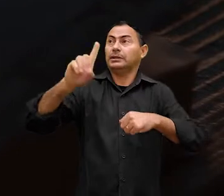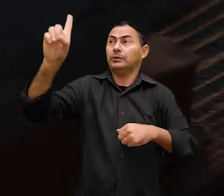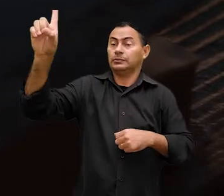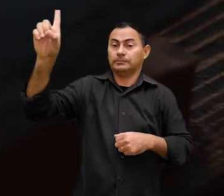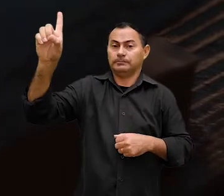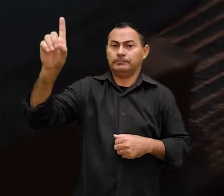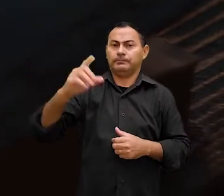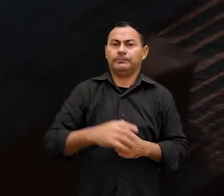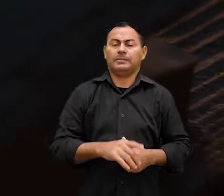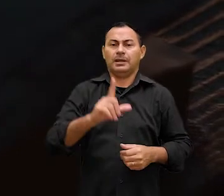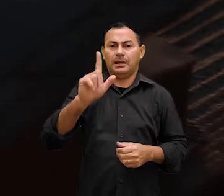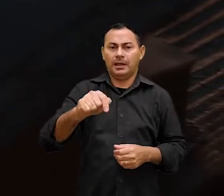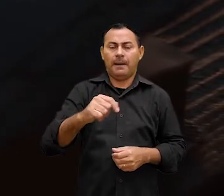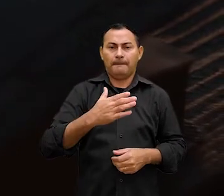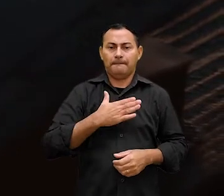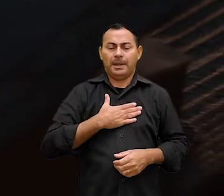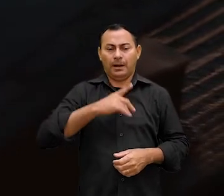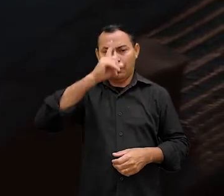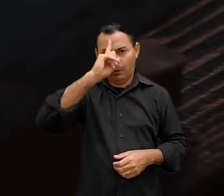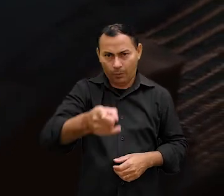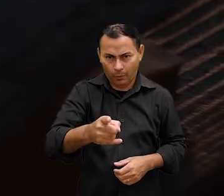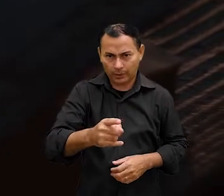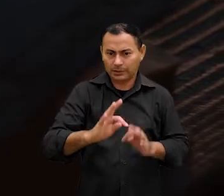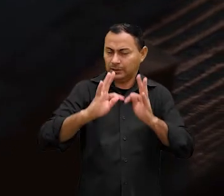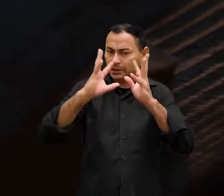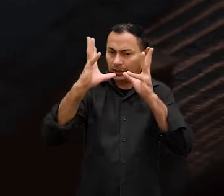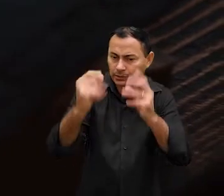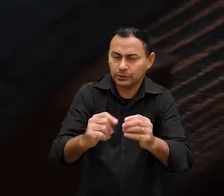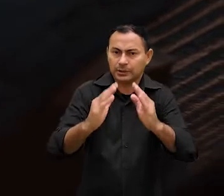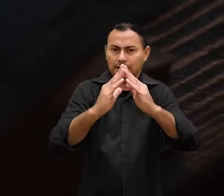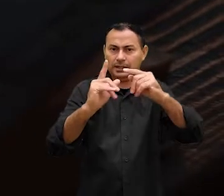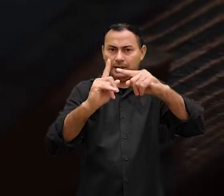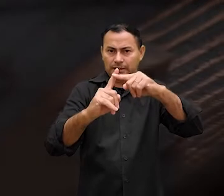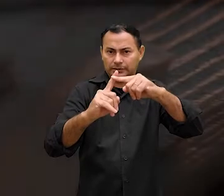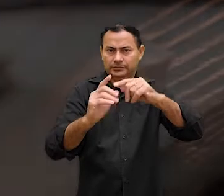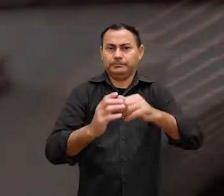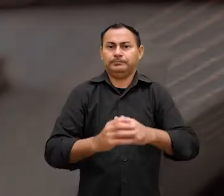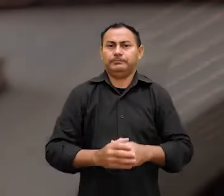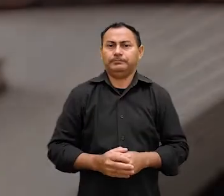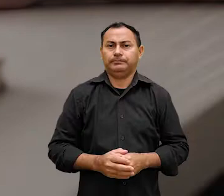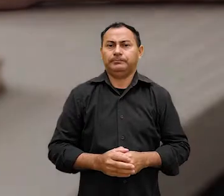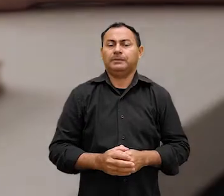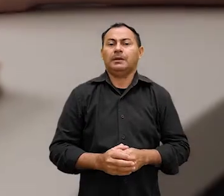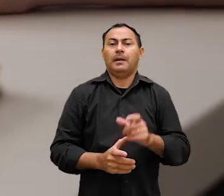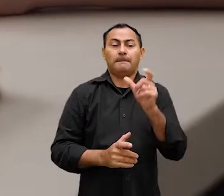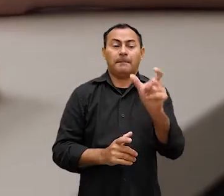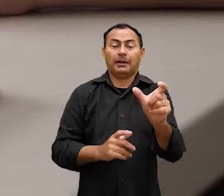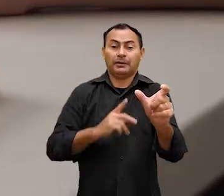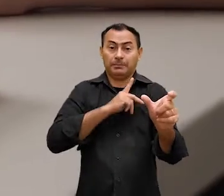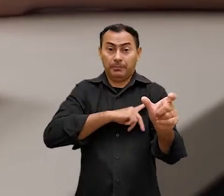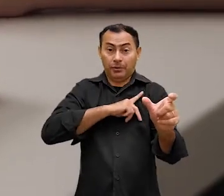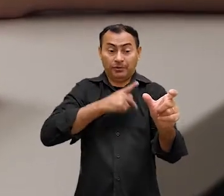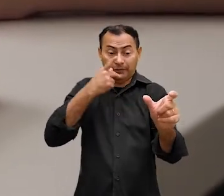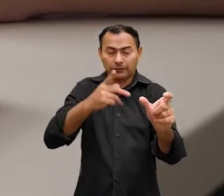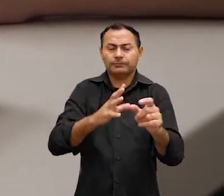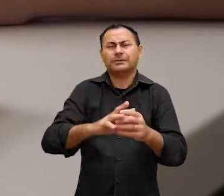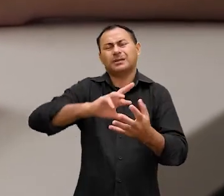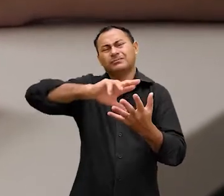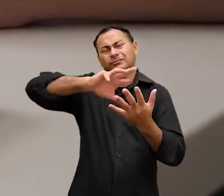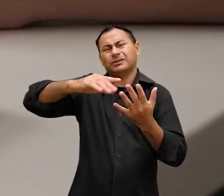Deus. Esta é a minha ordem para todas as igrejas. Palavras de Paulo. Há